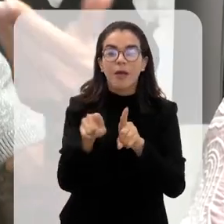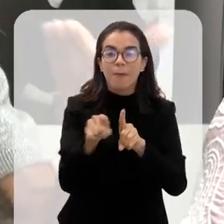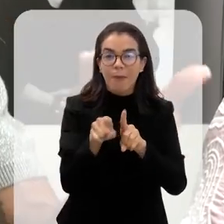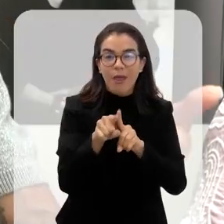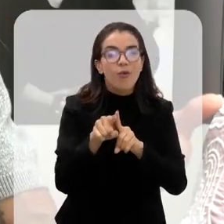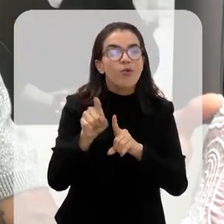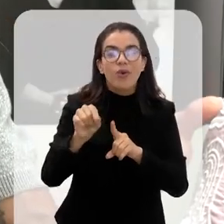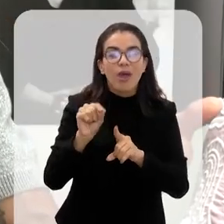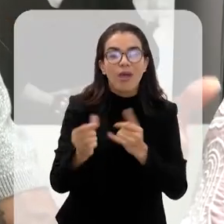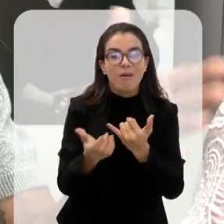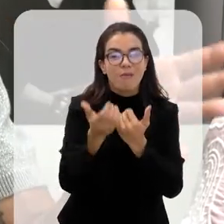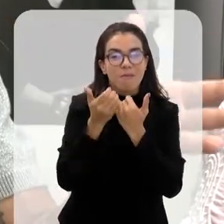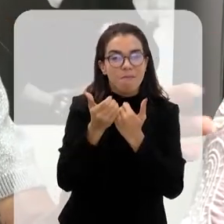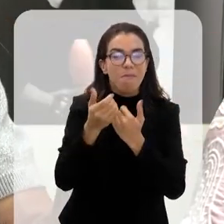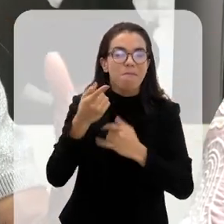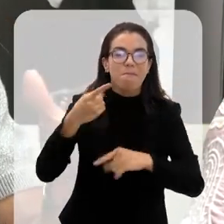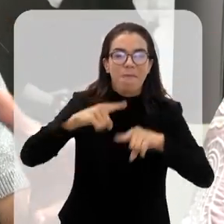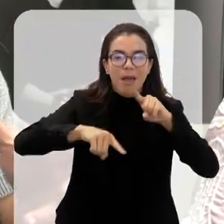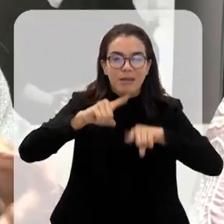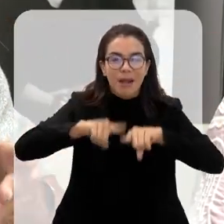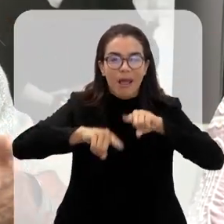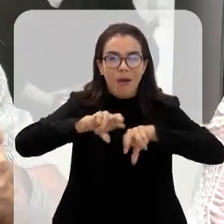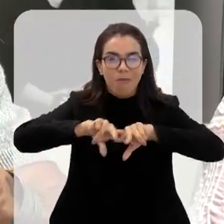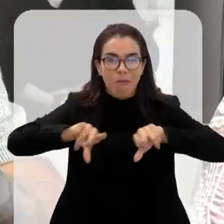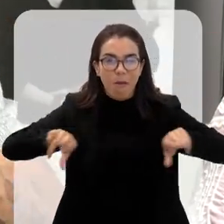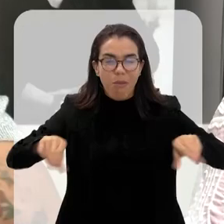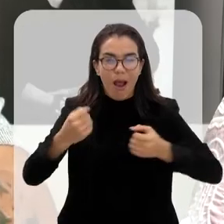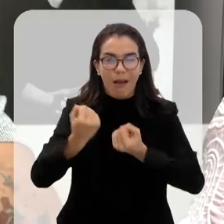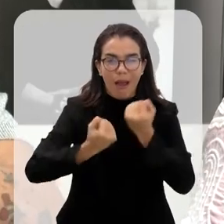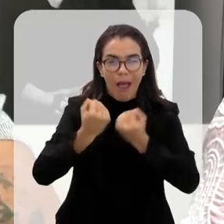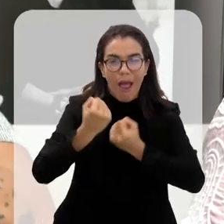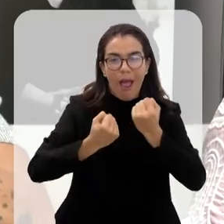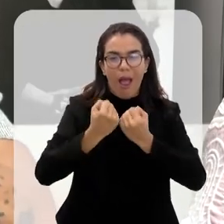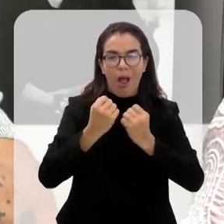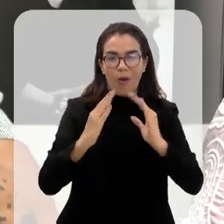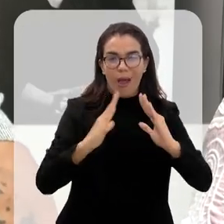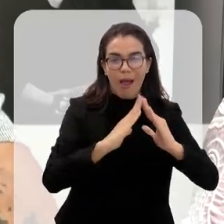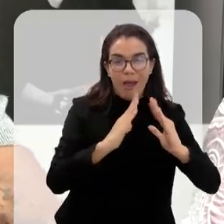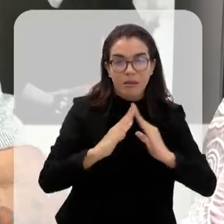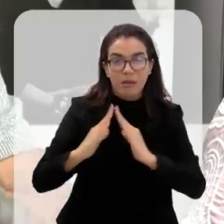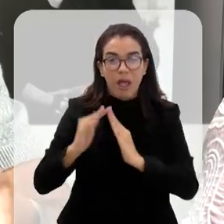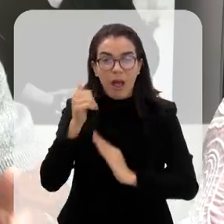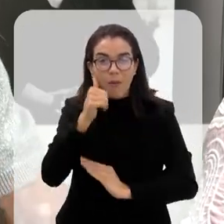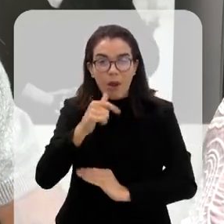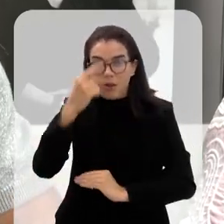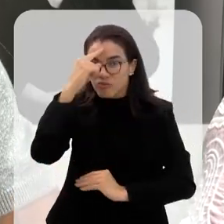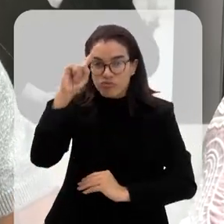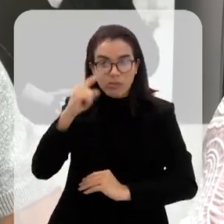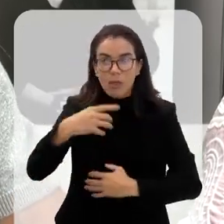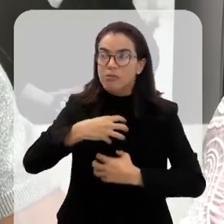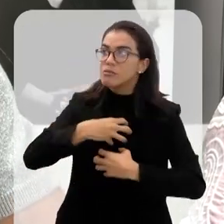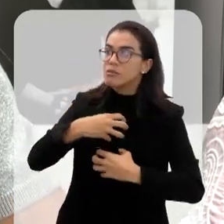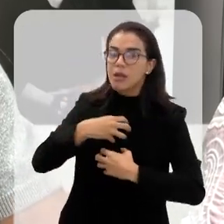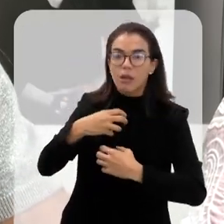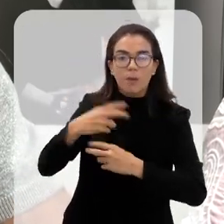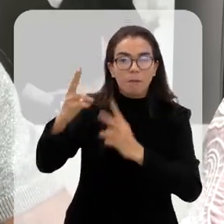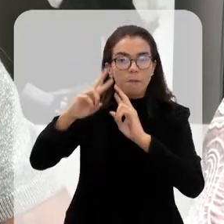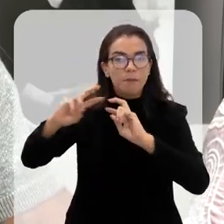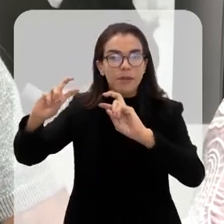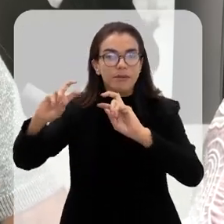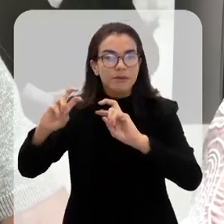da violência patrimonial, que muitas vezes as mulheres não conseguem relatar aquilo porque não sabem que estão sofrendo a violência